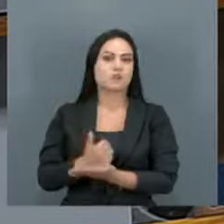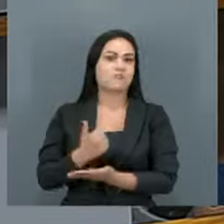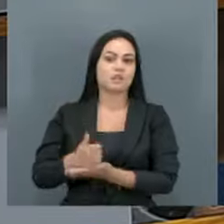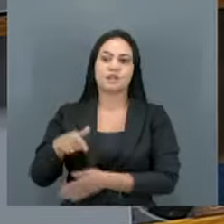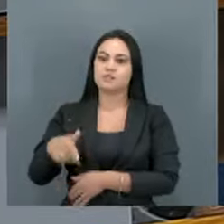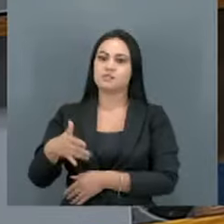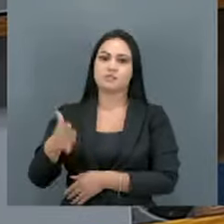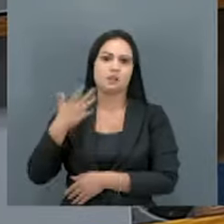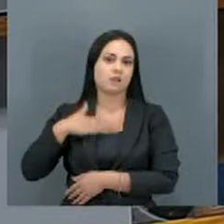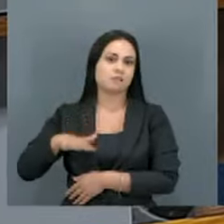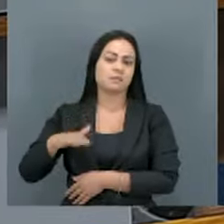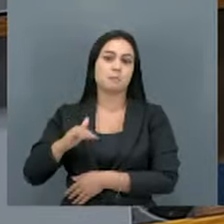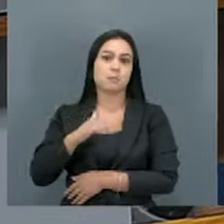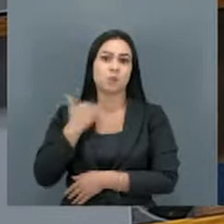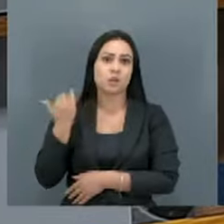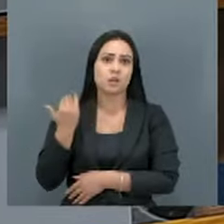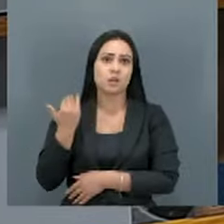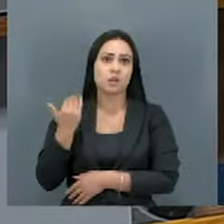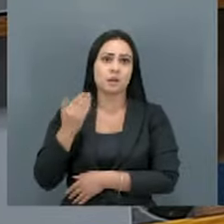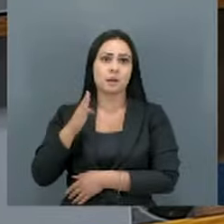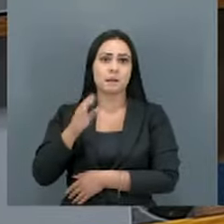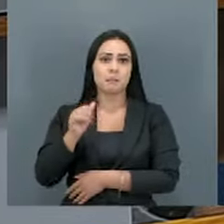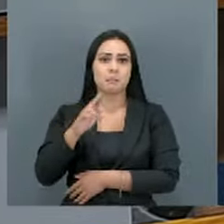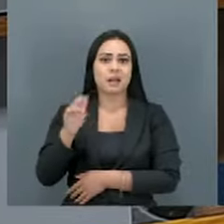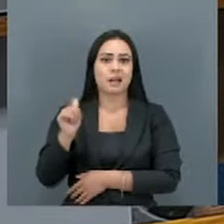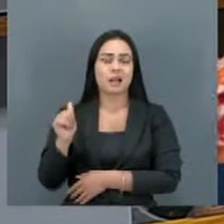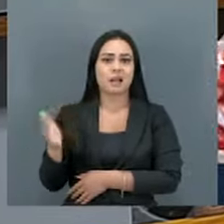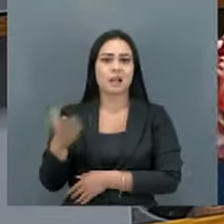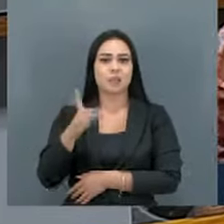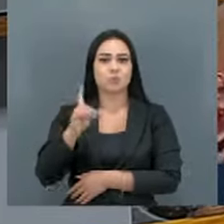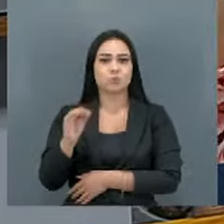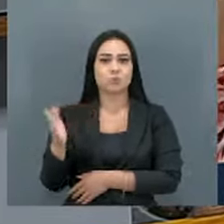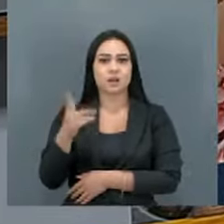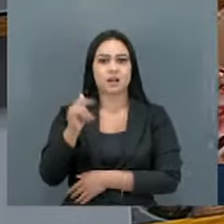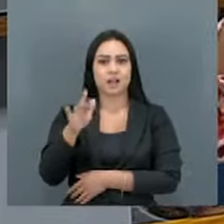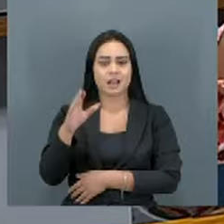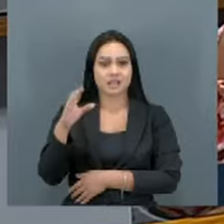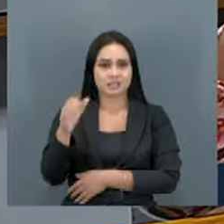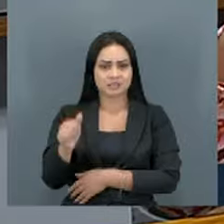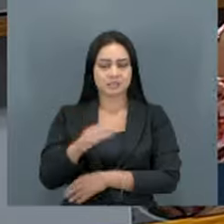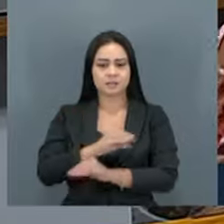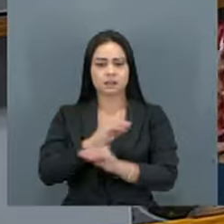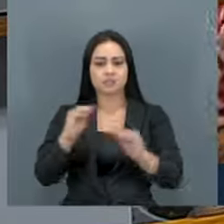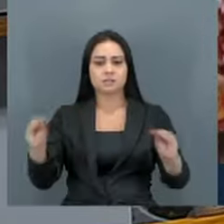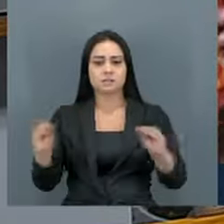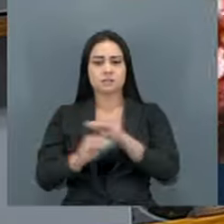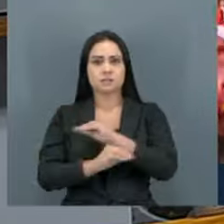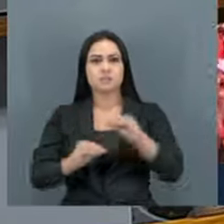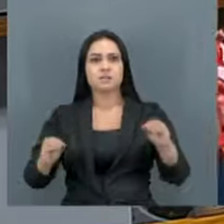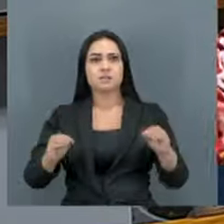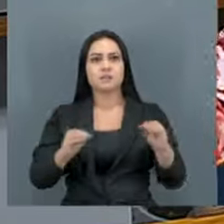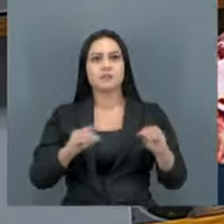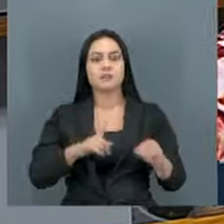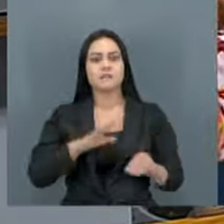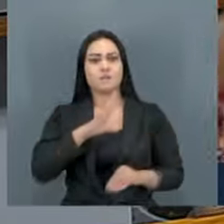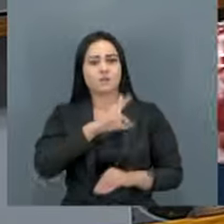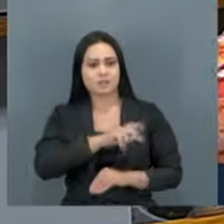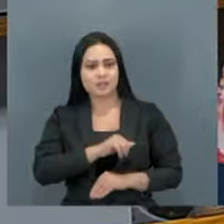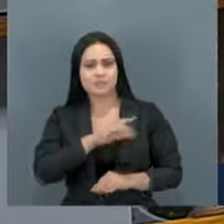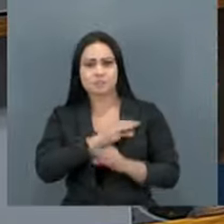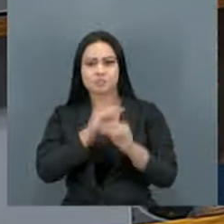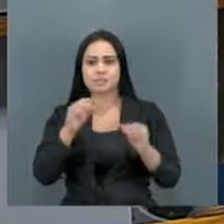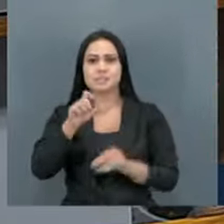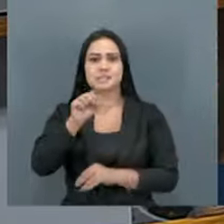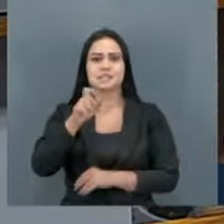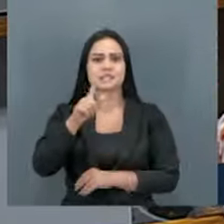menina. Ela morreu em Barra do Garça, quando estava transitando CESAI, FUNASA para CESAI,